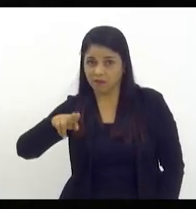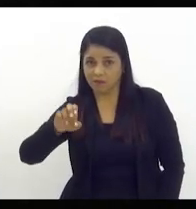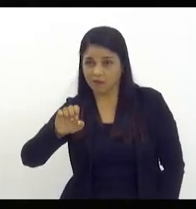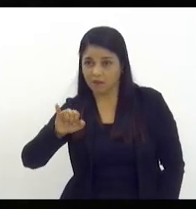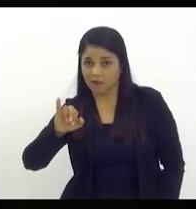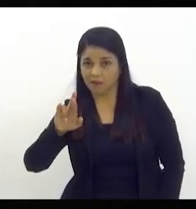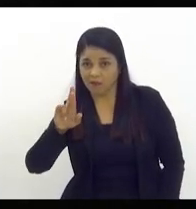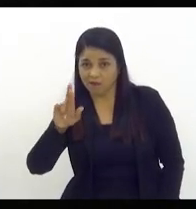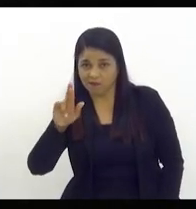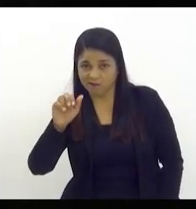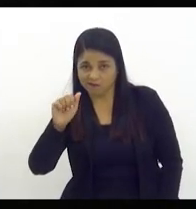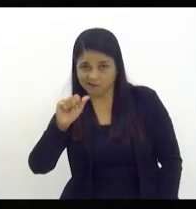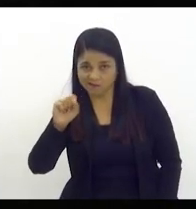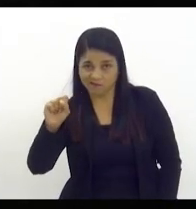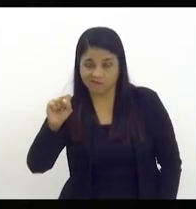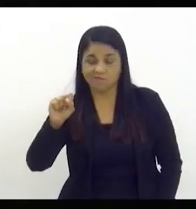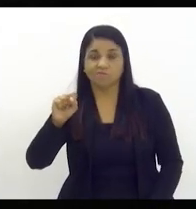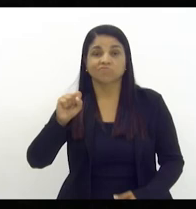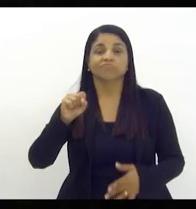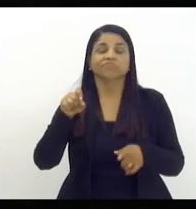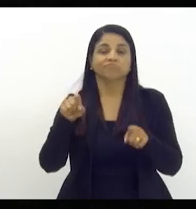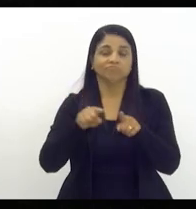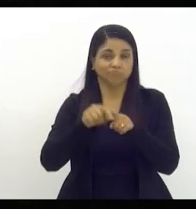nós percebemos ao propor